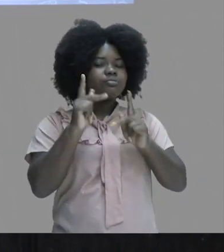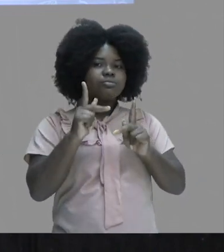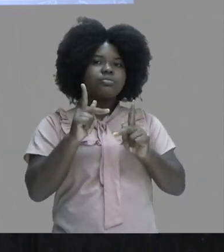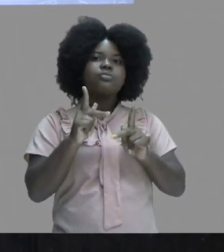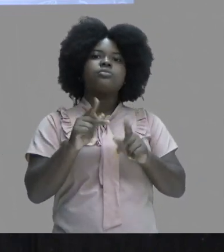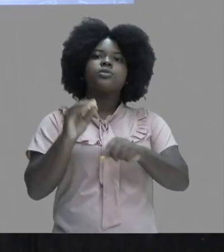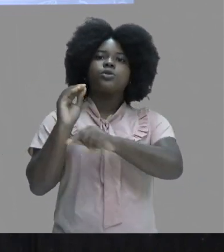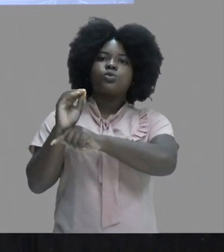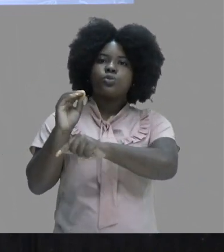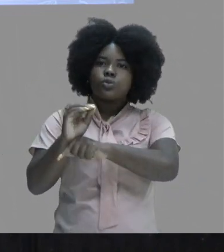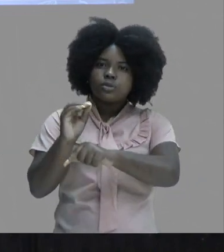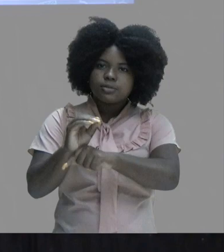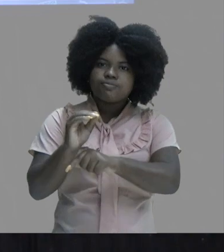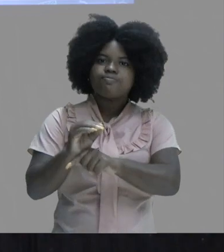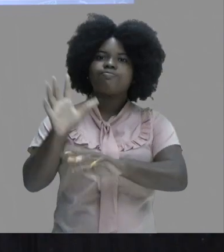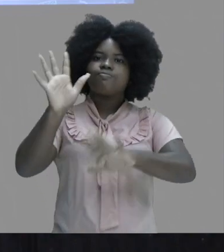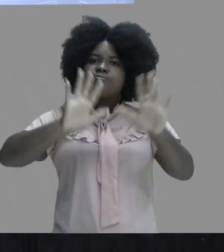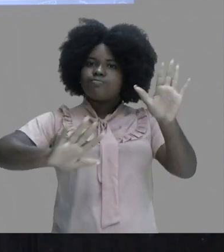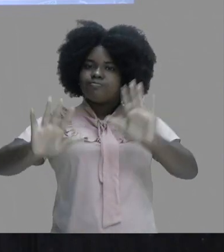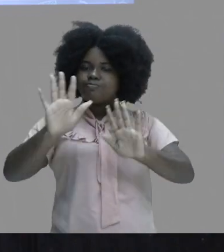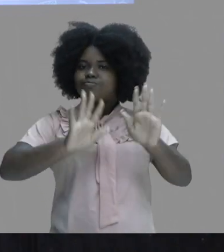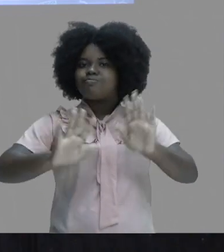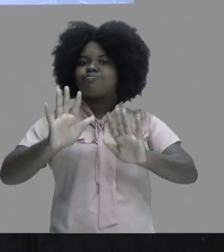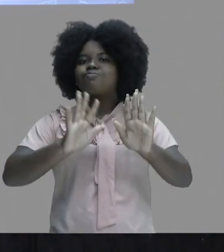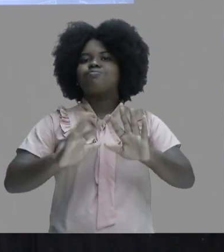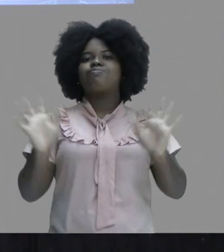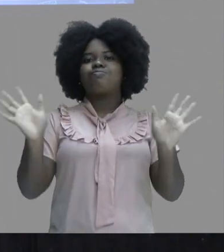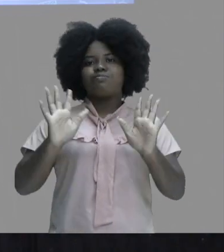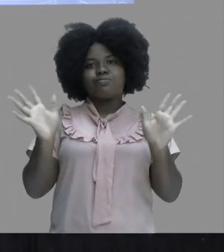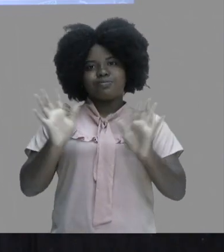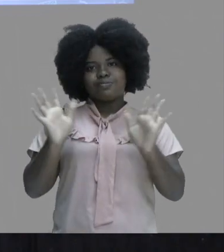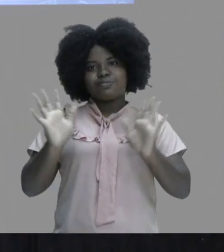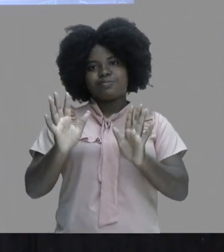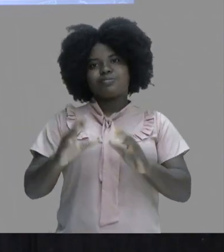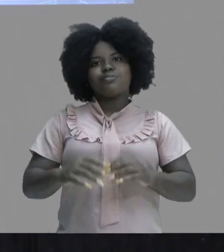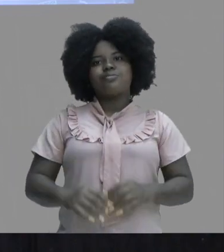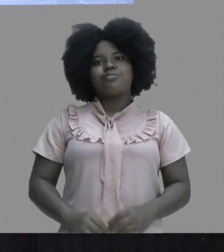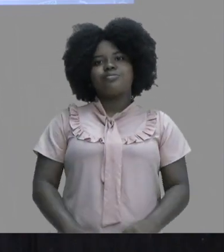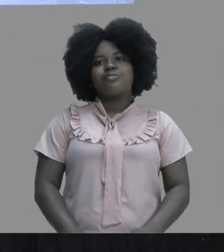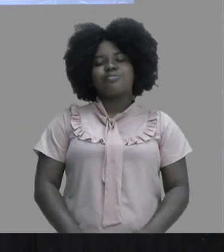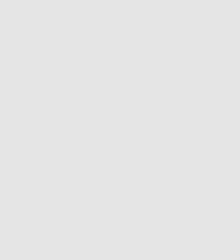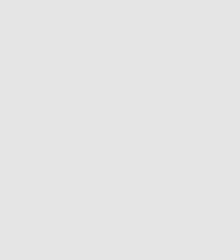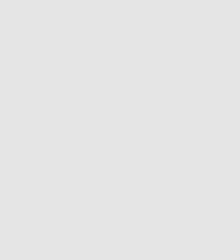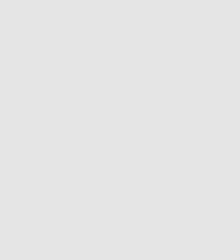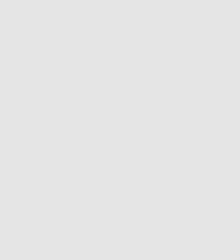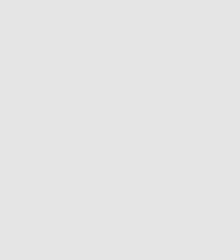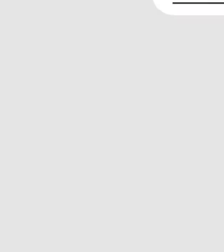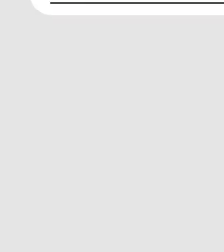cuidando, continuem assistindo às nossas aulas e até uma próxima oportunidade. Tchau, tchau.